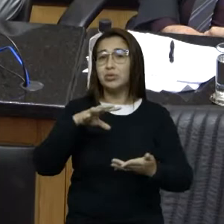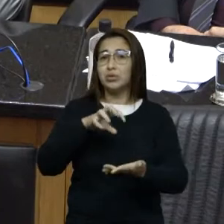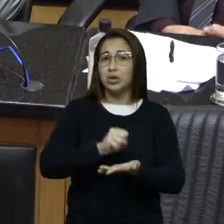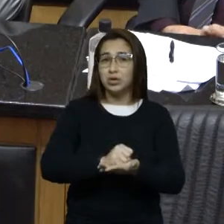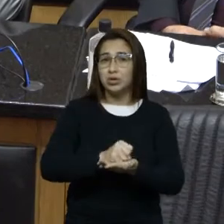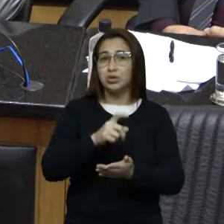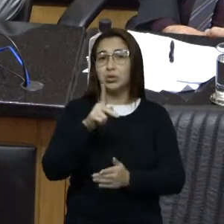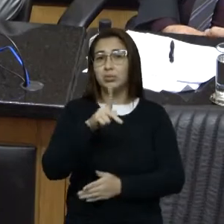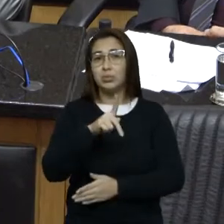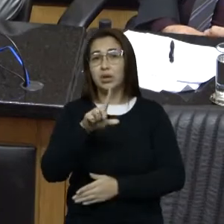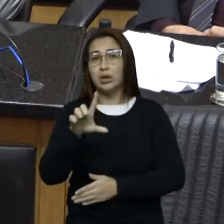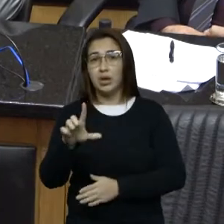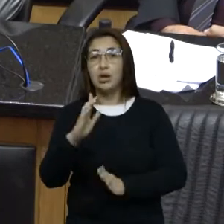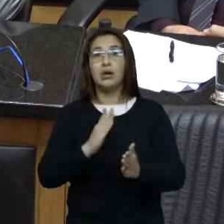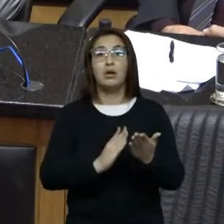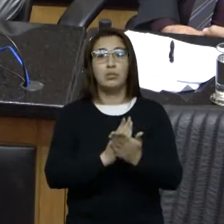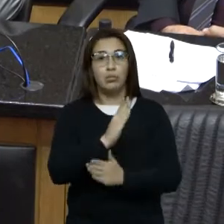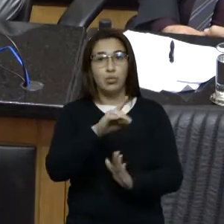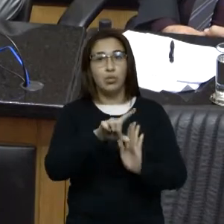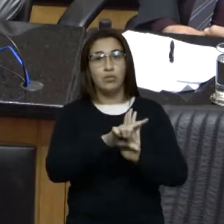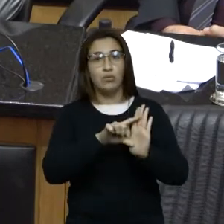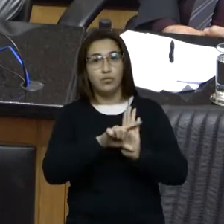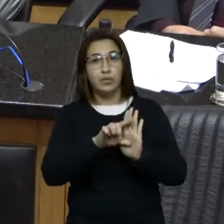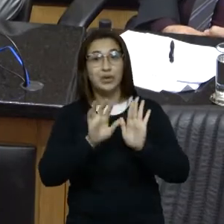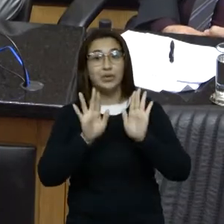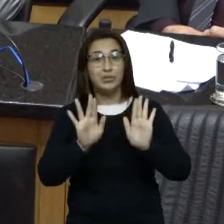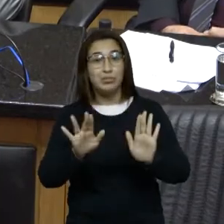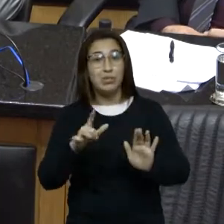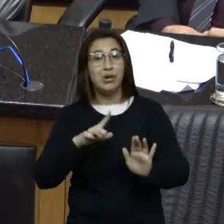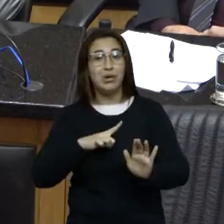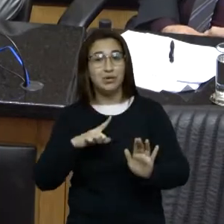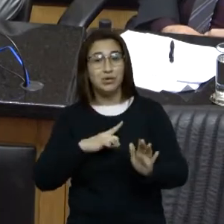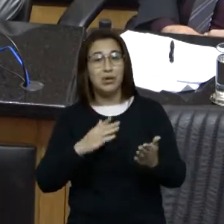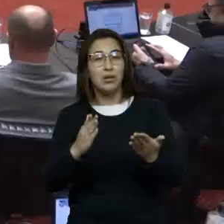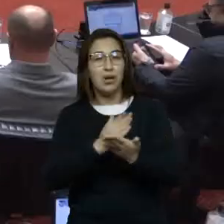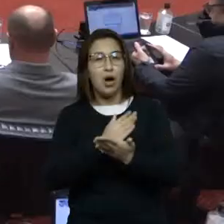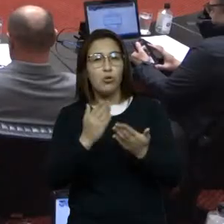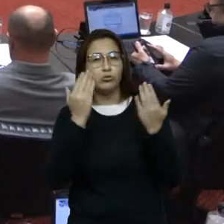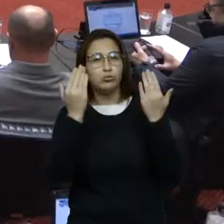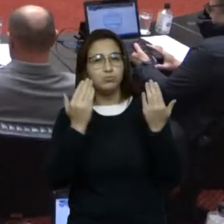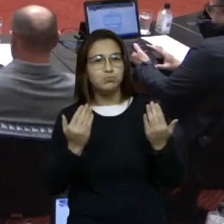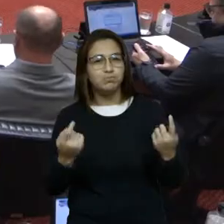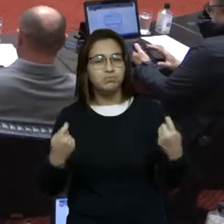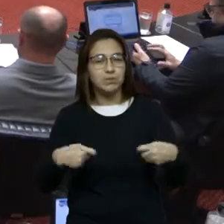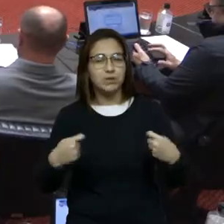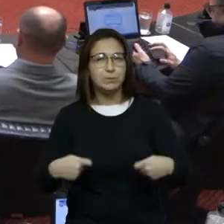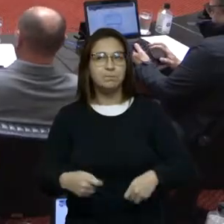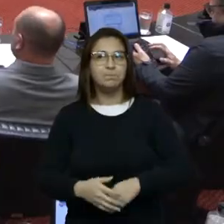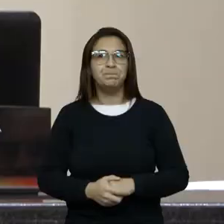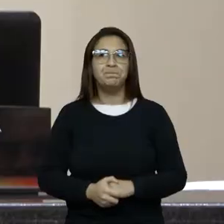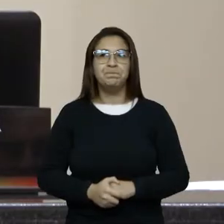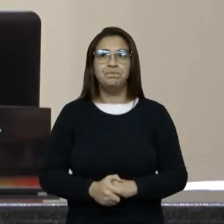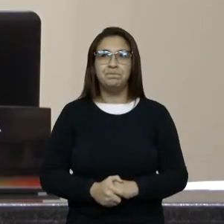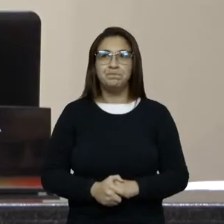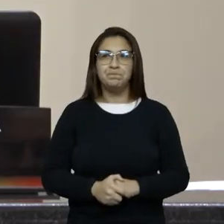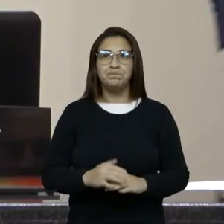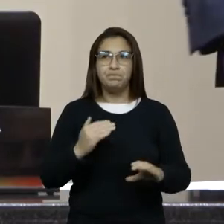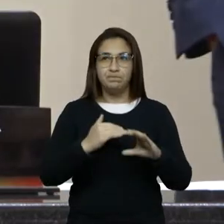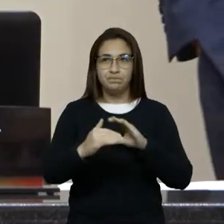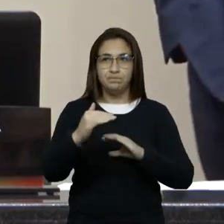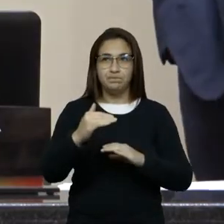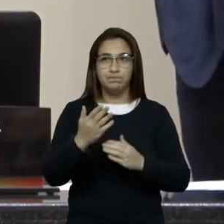aqui o pele apoia o texto mas faz ressalvas ao projeto é feita feito o encaminhamento